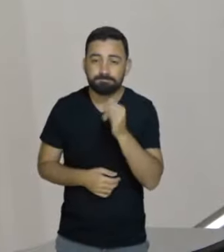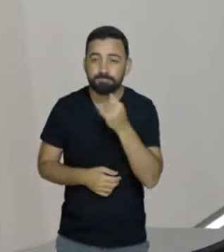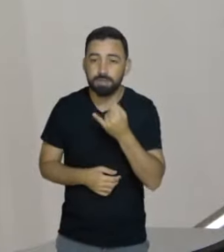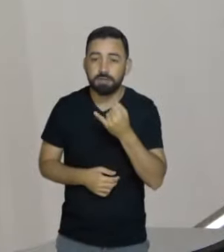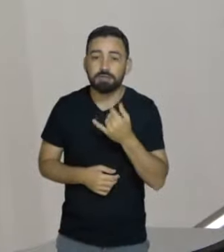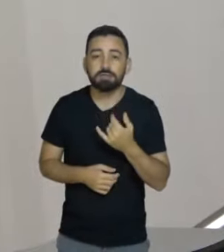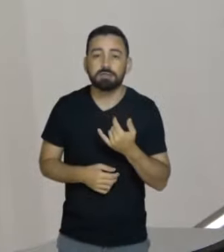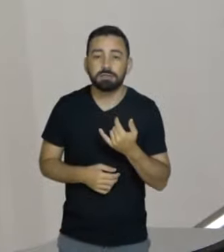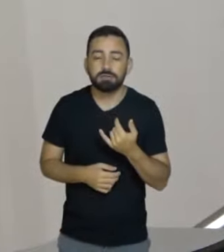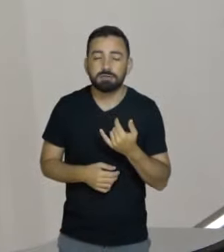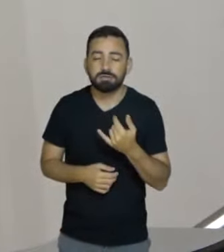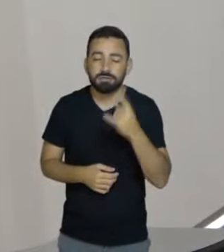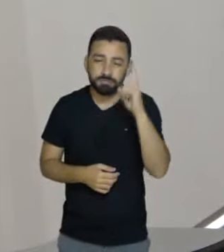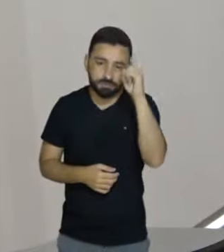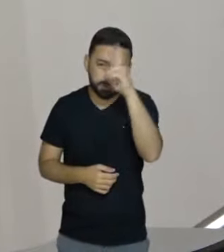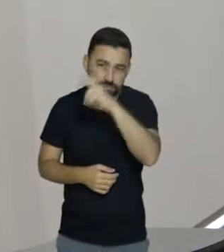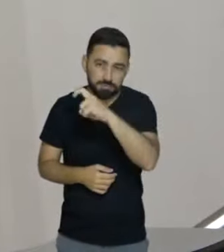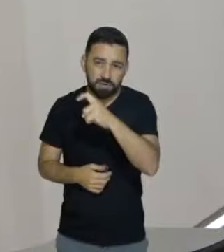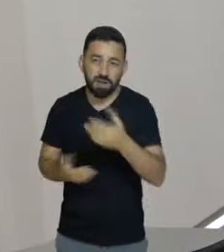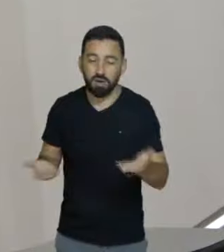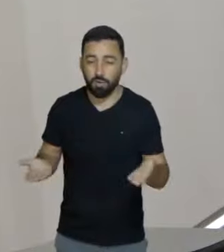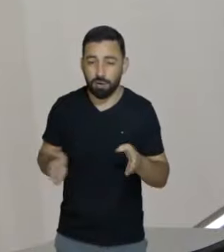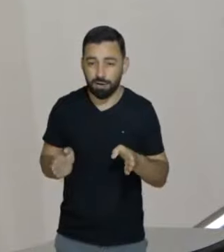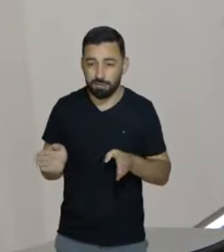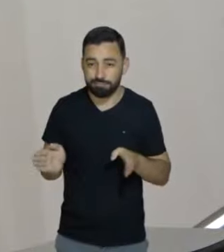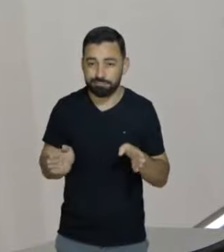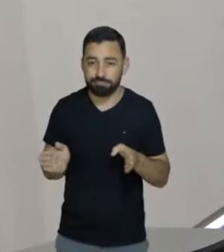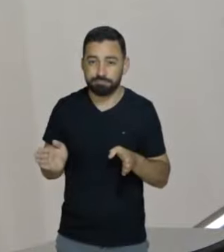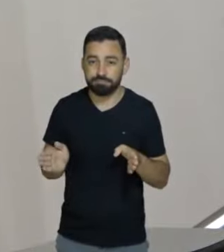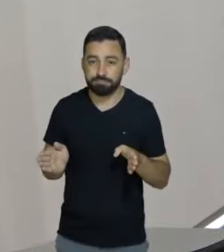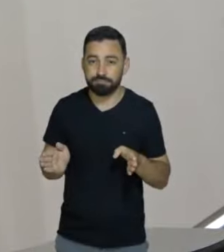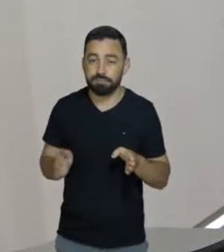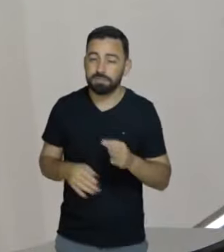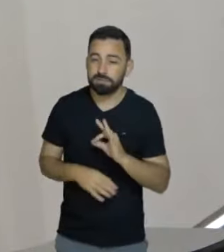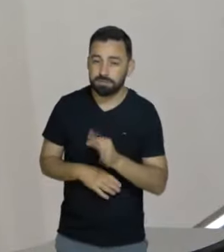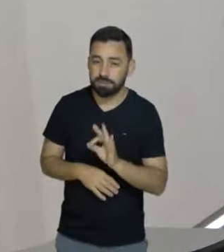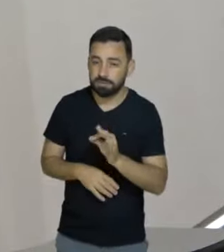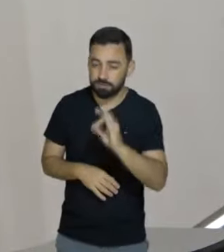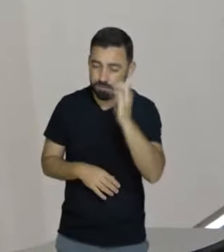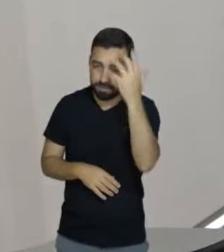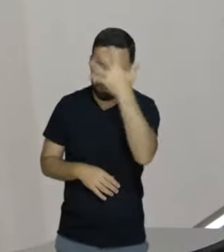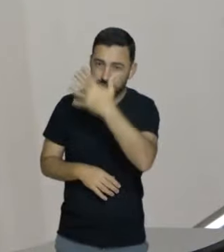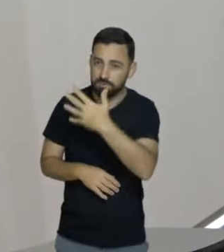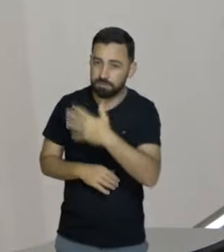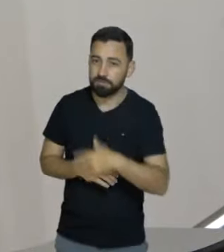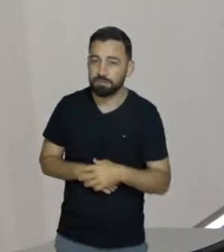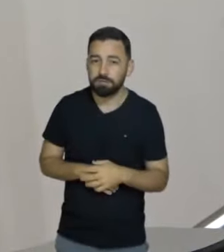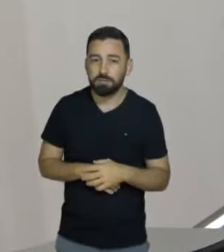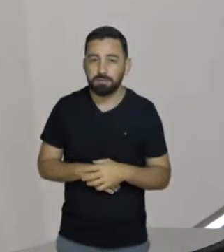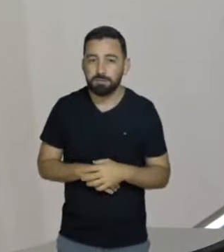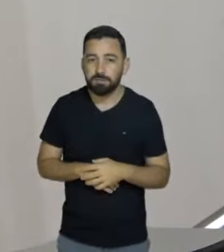Ainda mais numa época, deputado Emerson, de